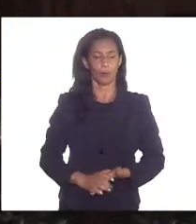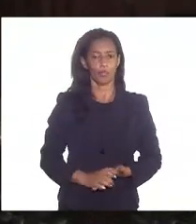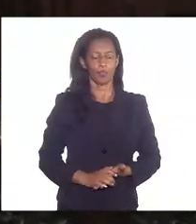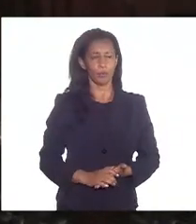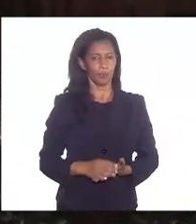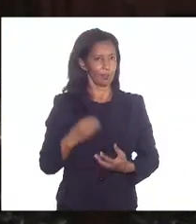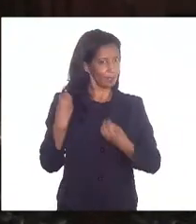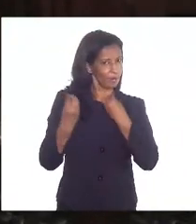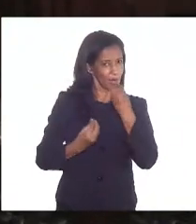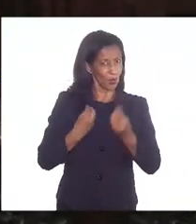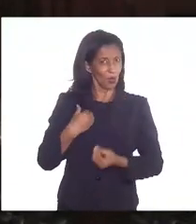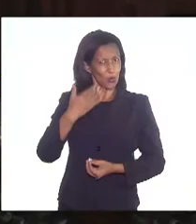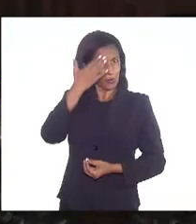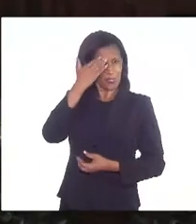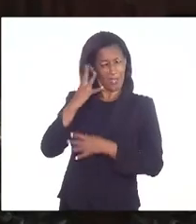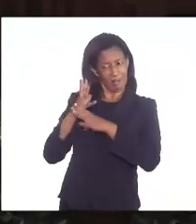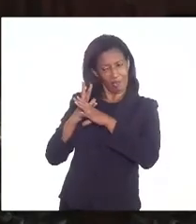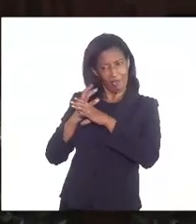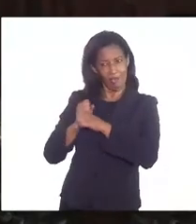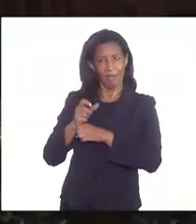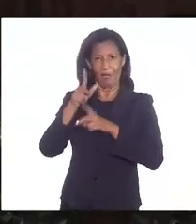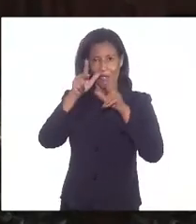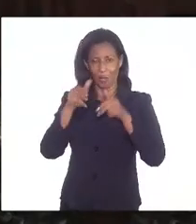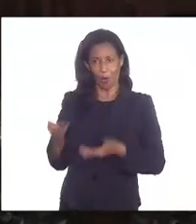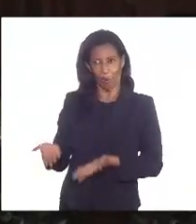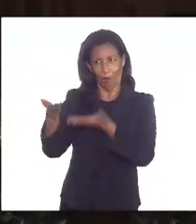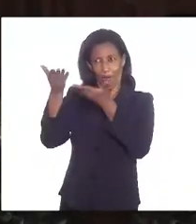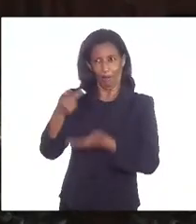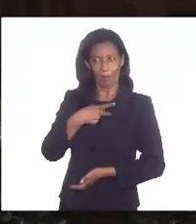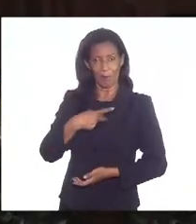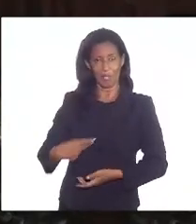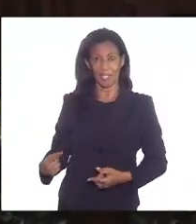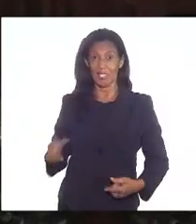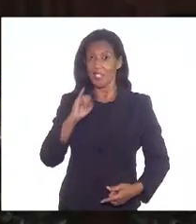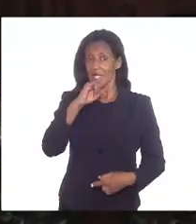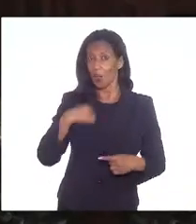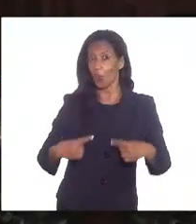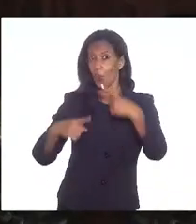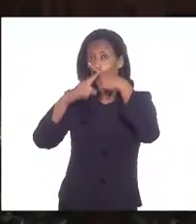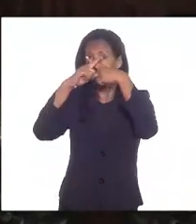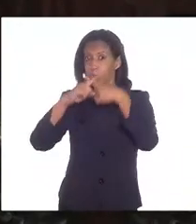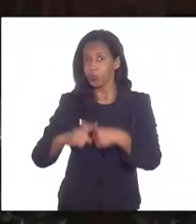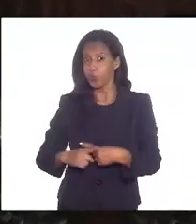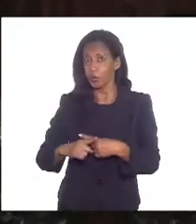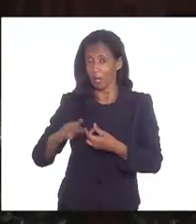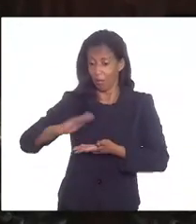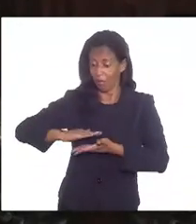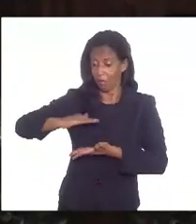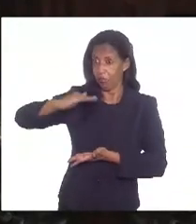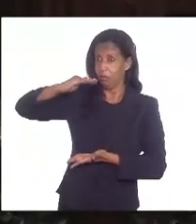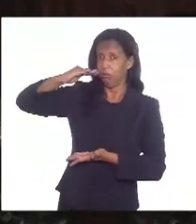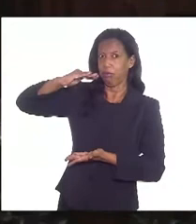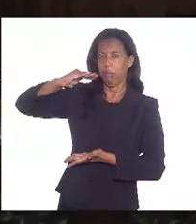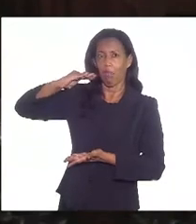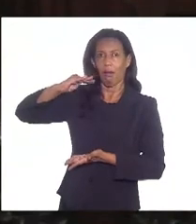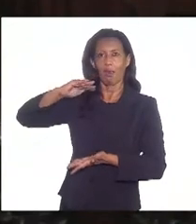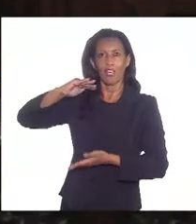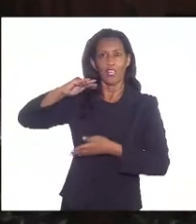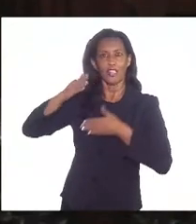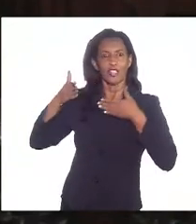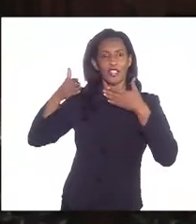fazer conta, como Vossa Excelência, se eu multiplicar isso, esse montante chega a